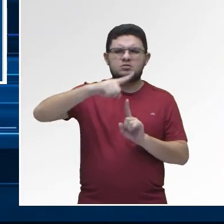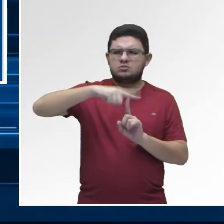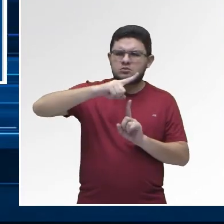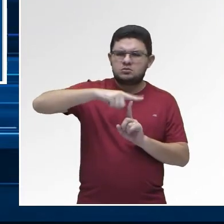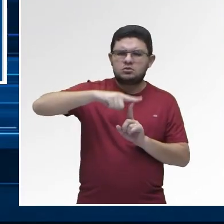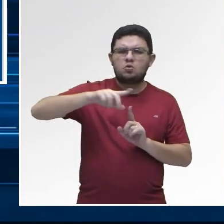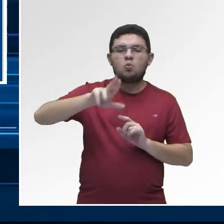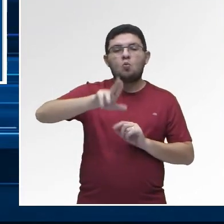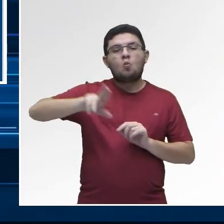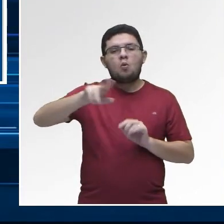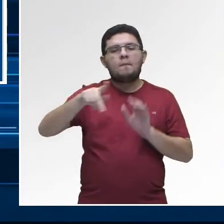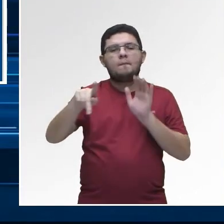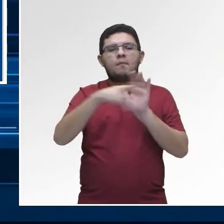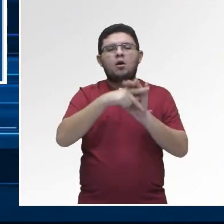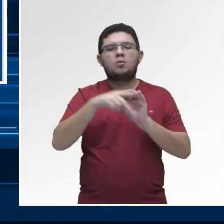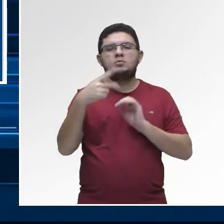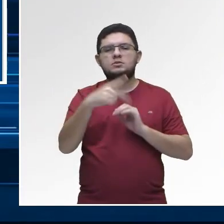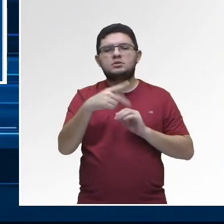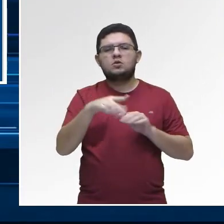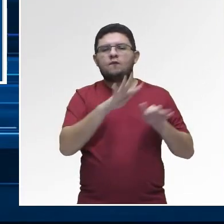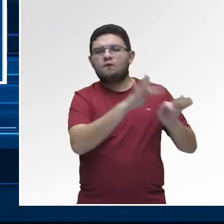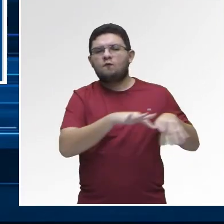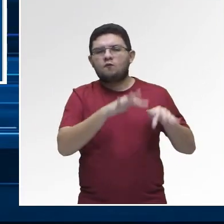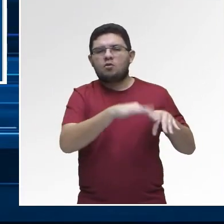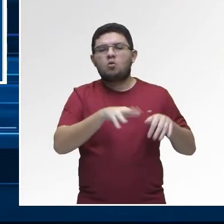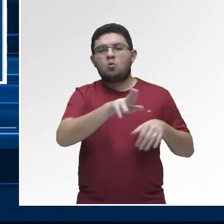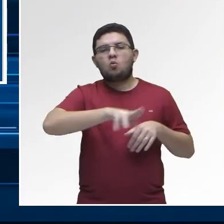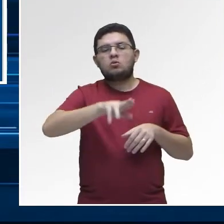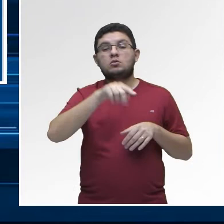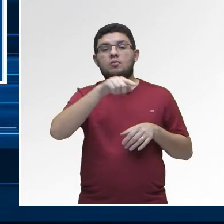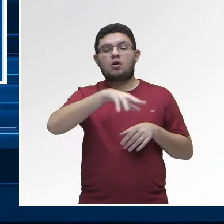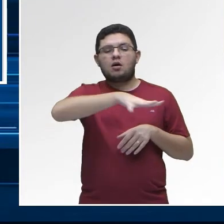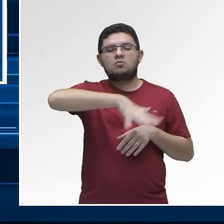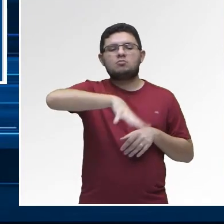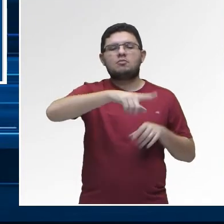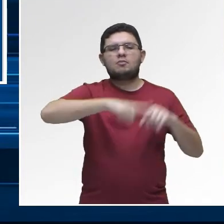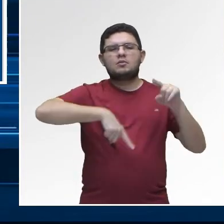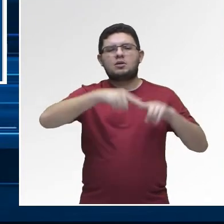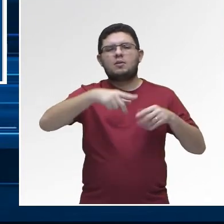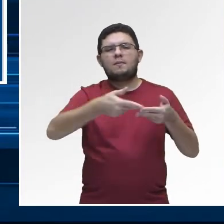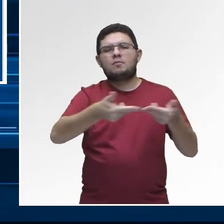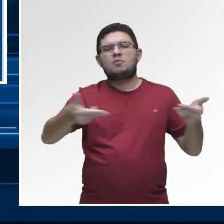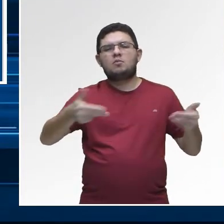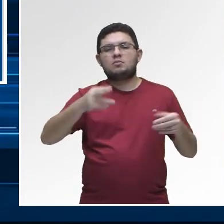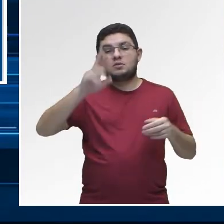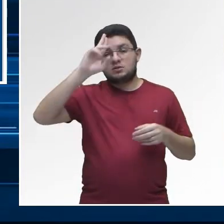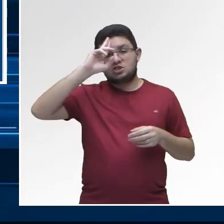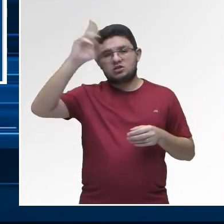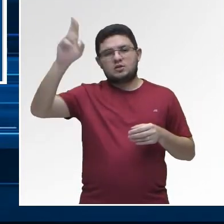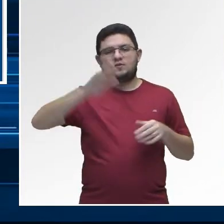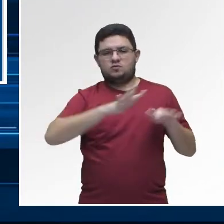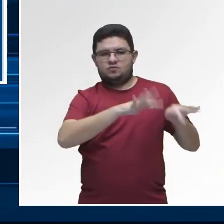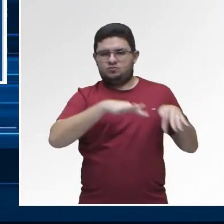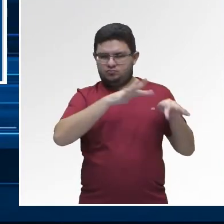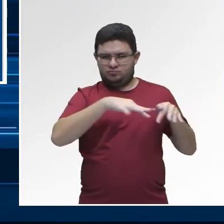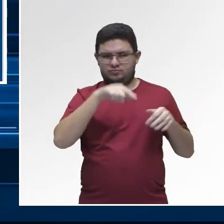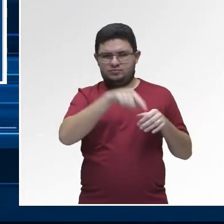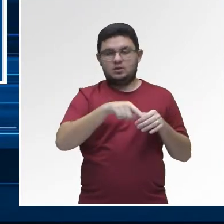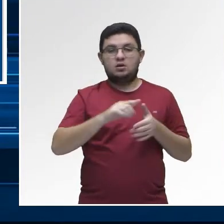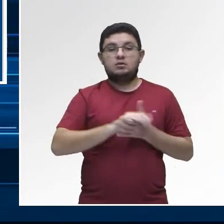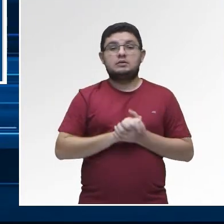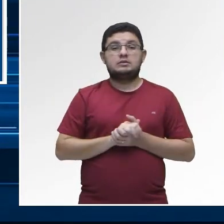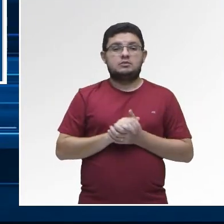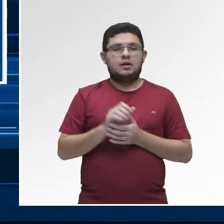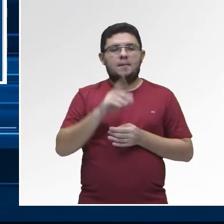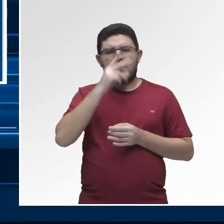do feudo, que eram recursos do senhor feudal. Então, vejam lá, você estava realmente